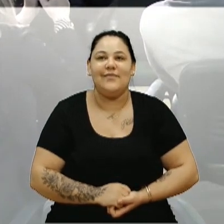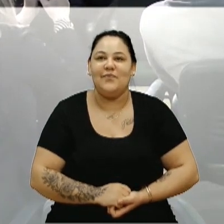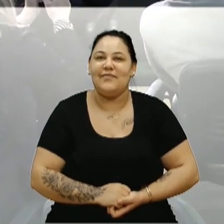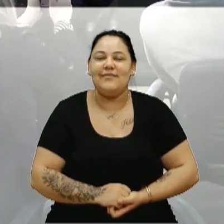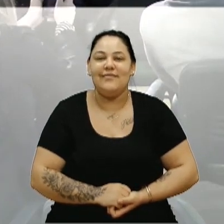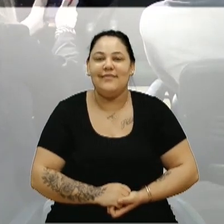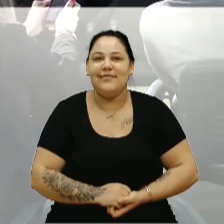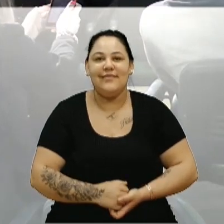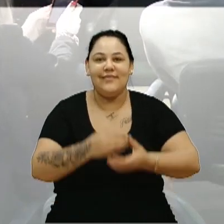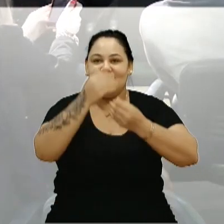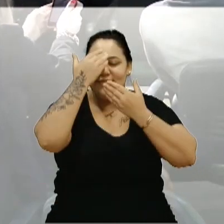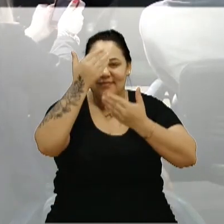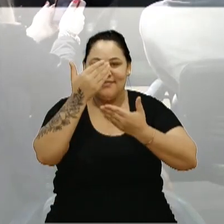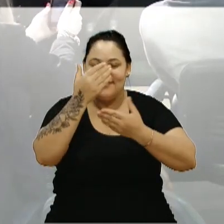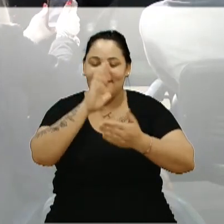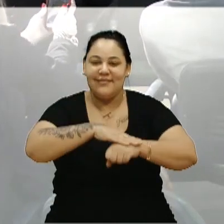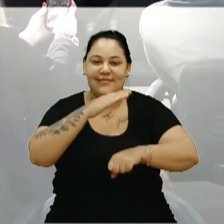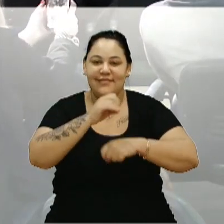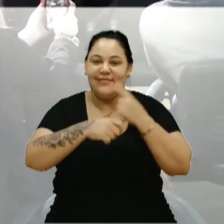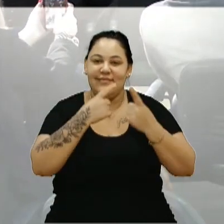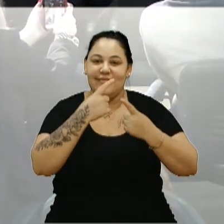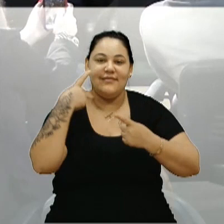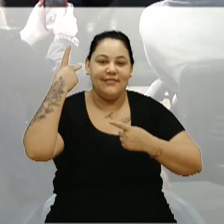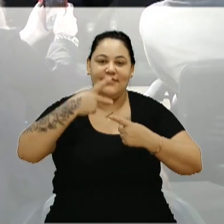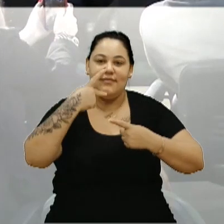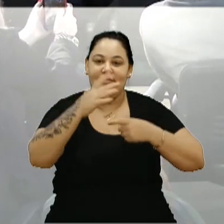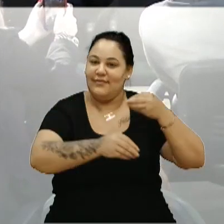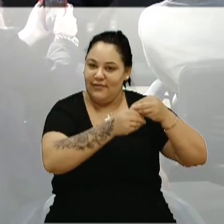Muito obrigada. Mais algum vereador gostaria de se inscrever?